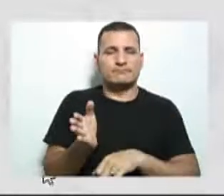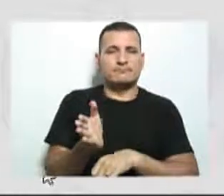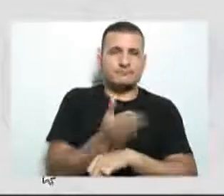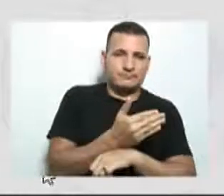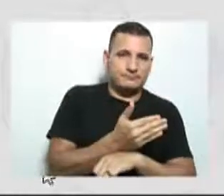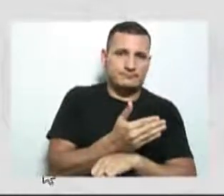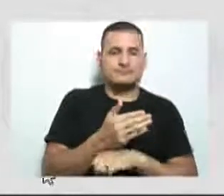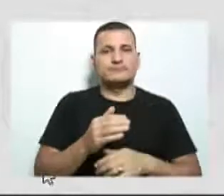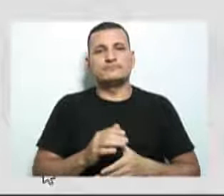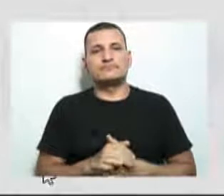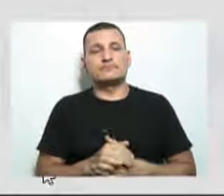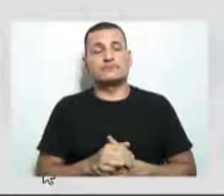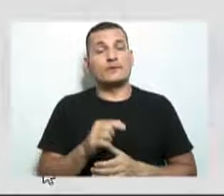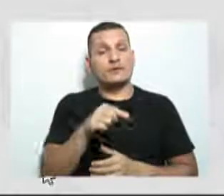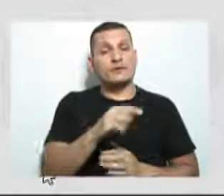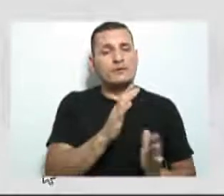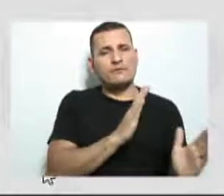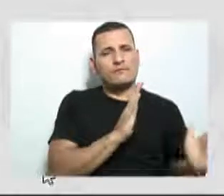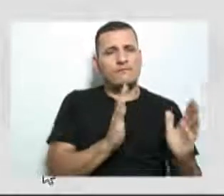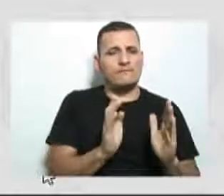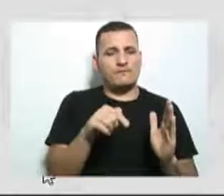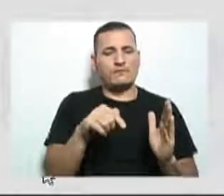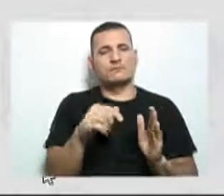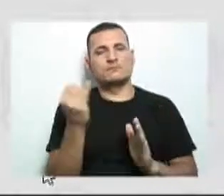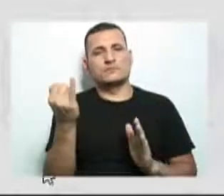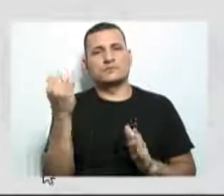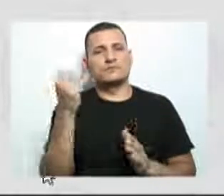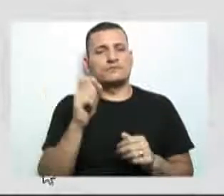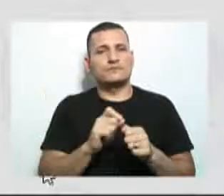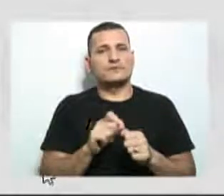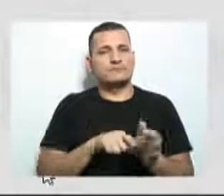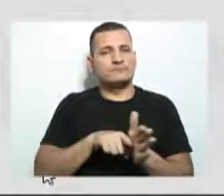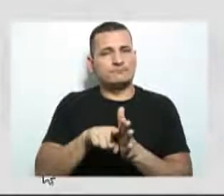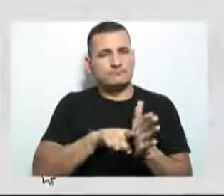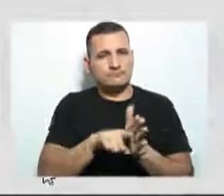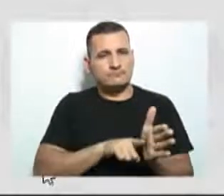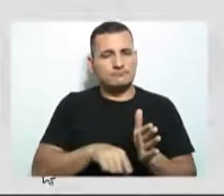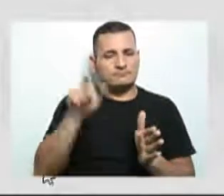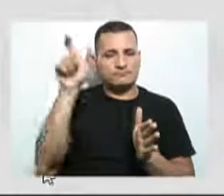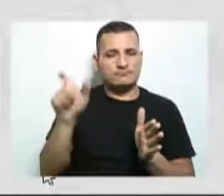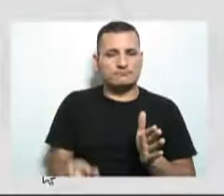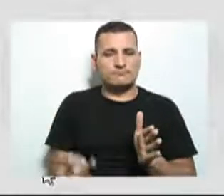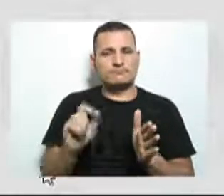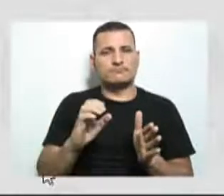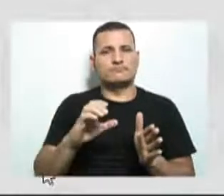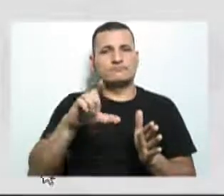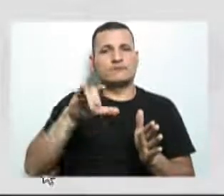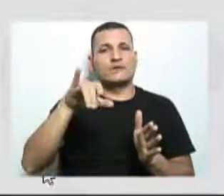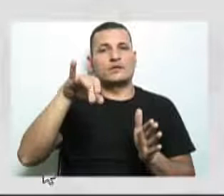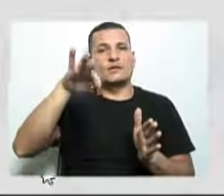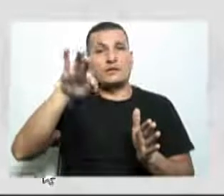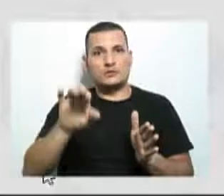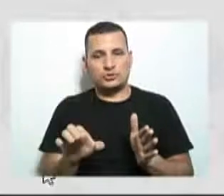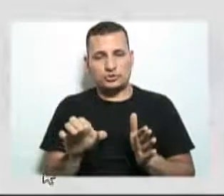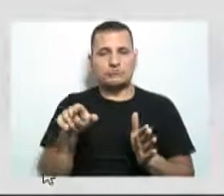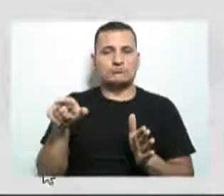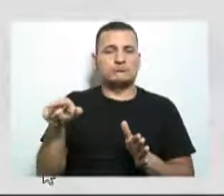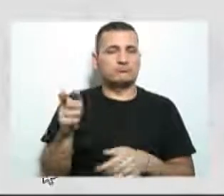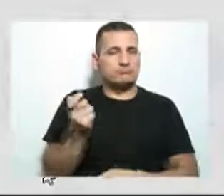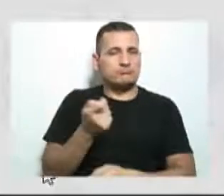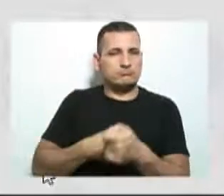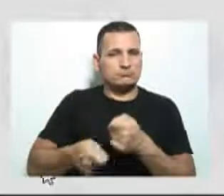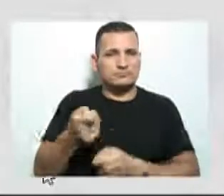preparar. Nesta fase é importante fazer um diagnóstico do cliente, daquele que você vai negociar,